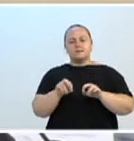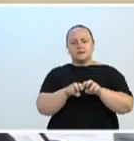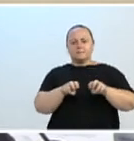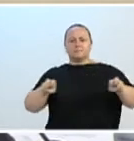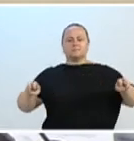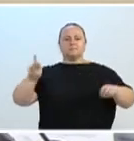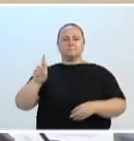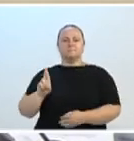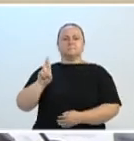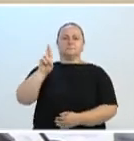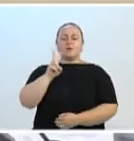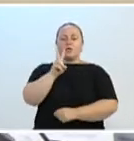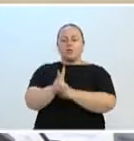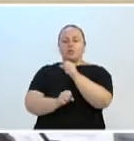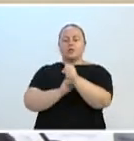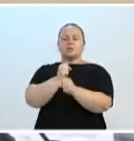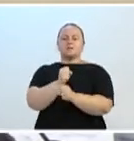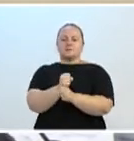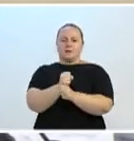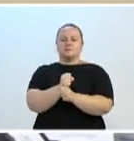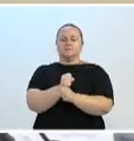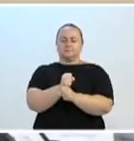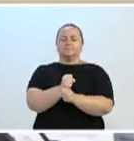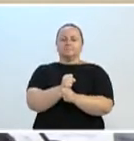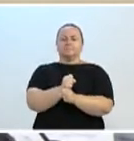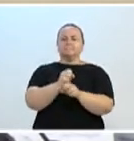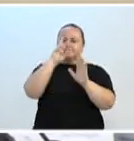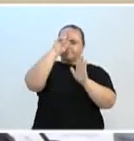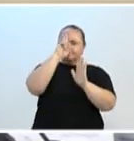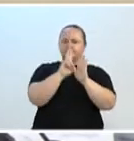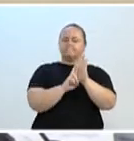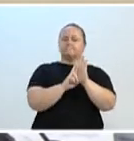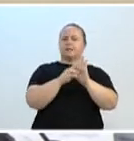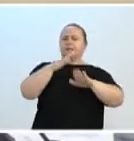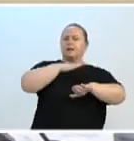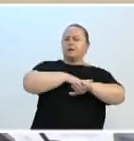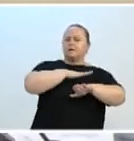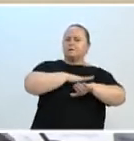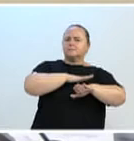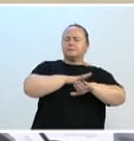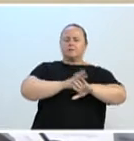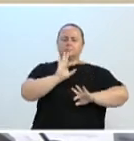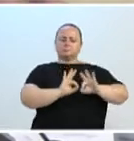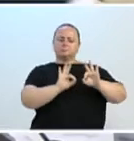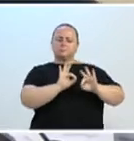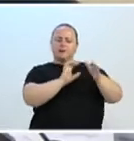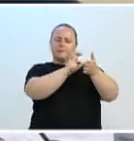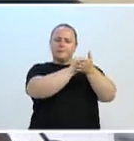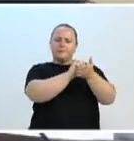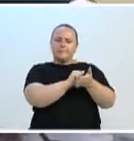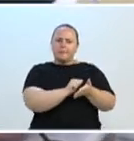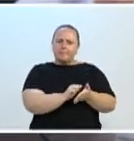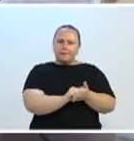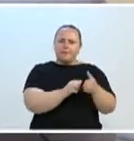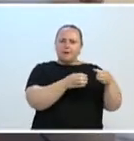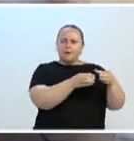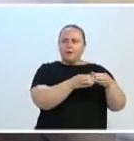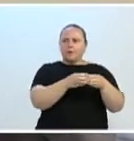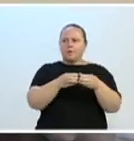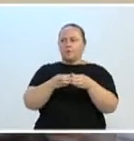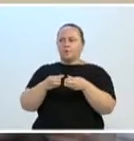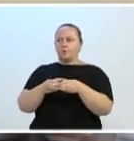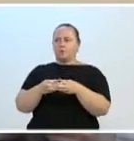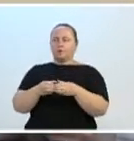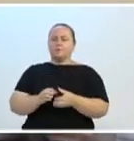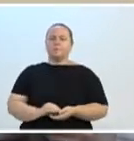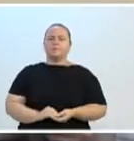para o biênio 2021-2022. Respeitado o tempo que nós tivemos para a inscrição das chapas, eu tenho aqui comigo já